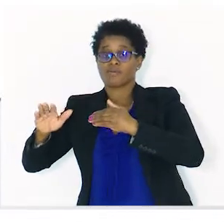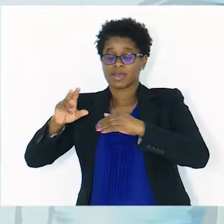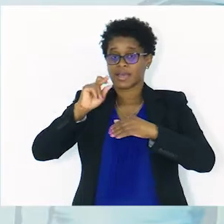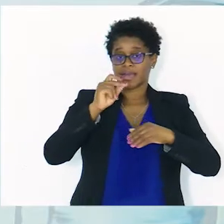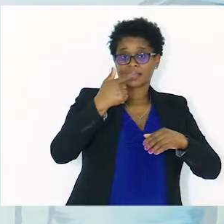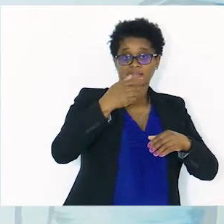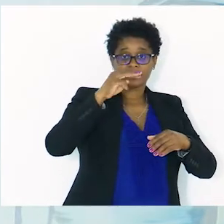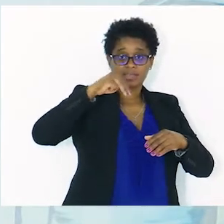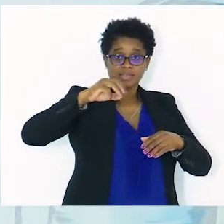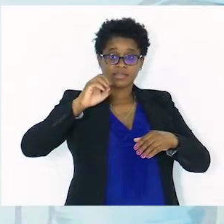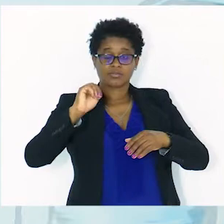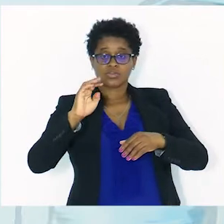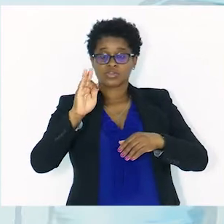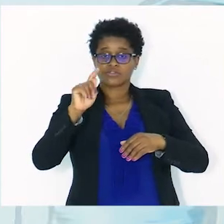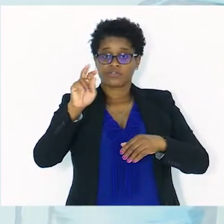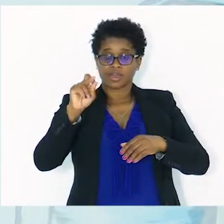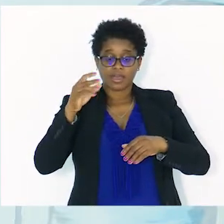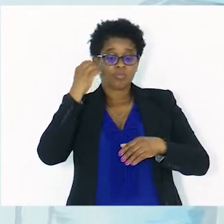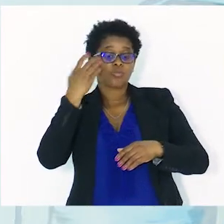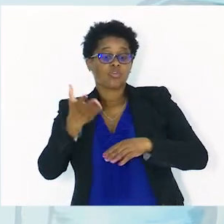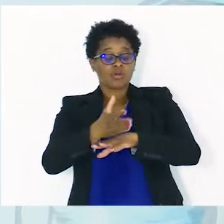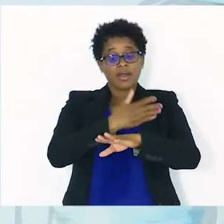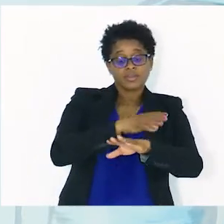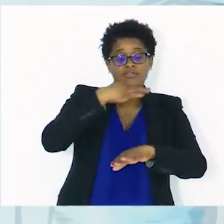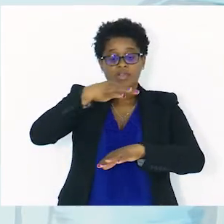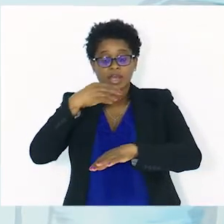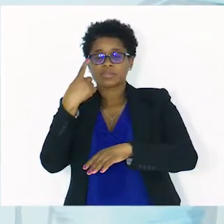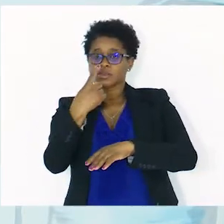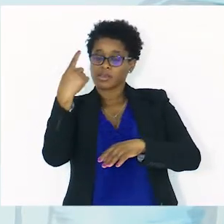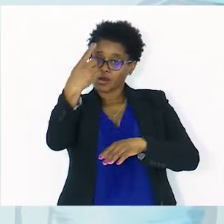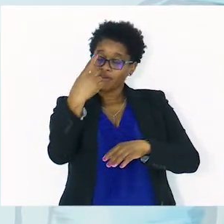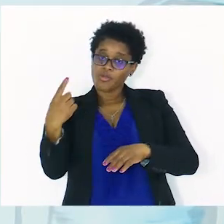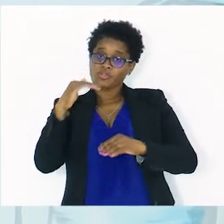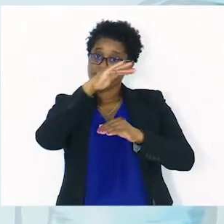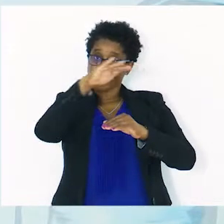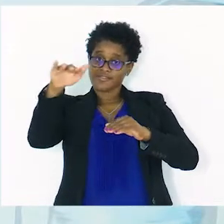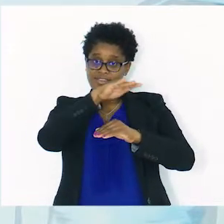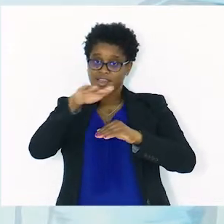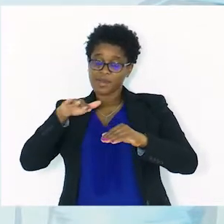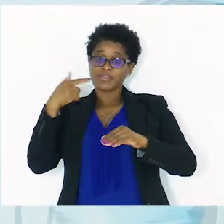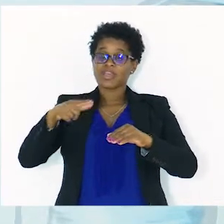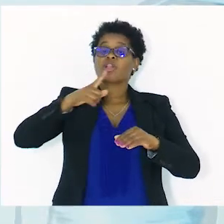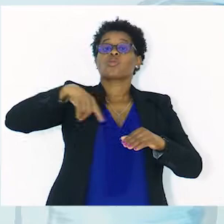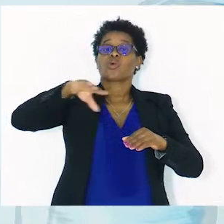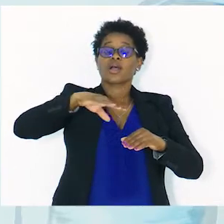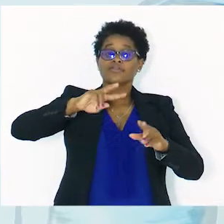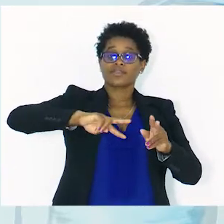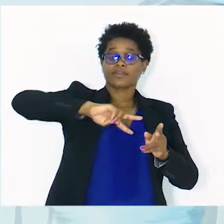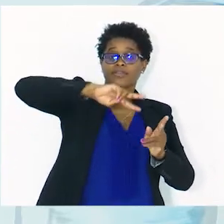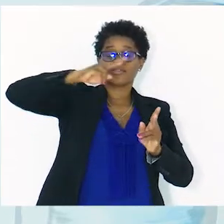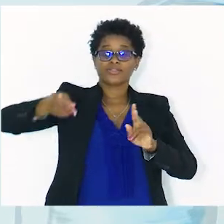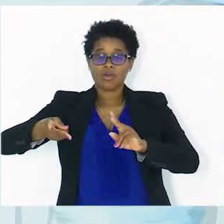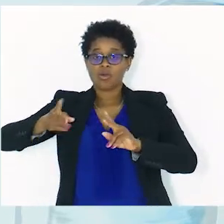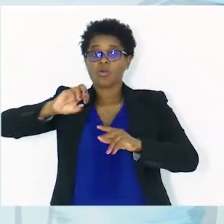falado anteriormente, entre cada uma das camadas existem zonas de transição ou pausas.